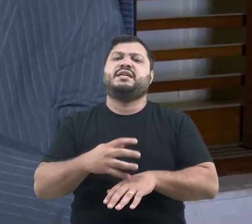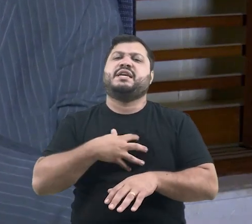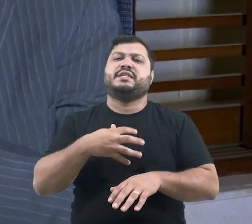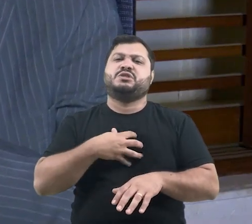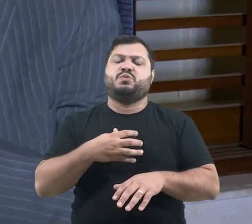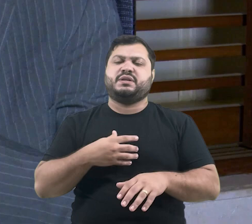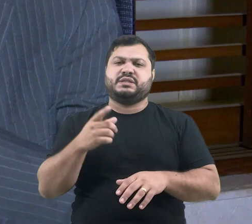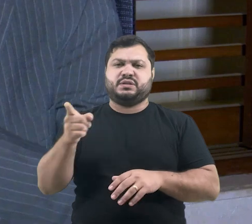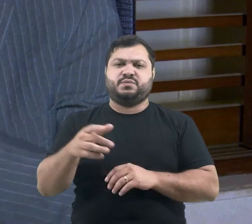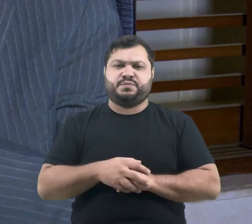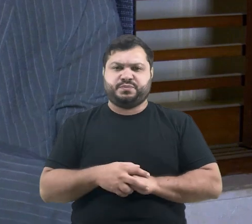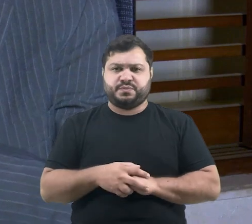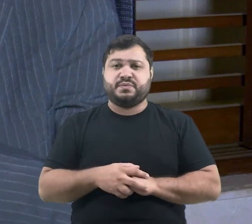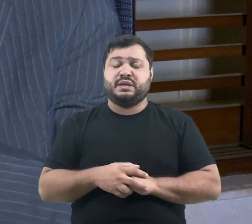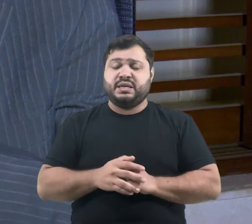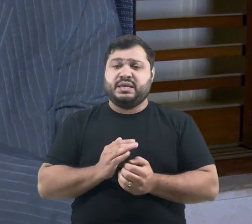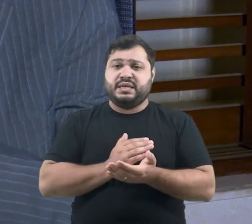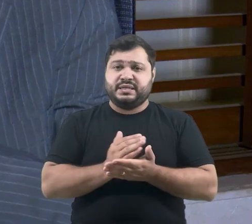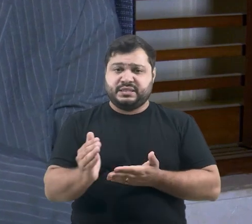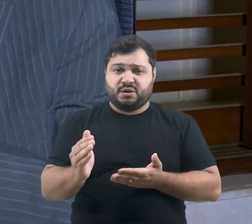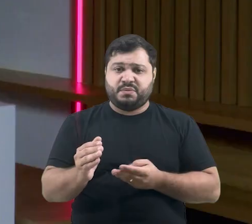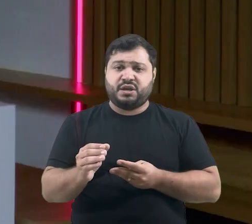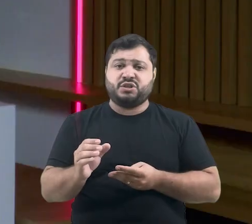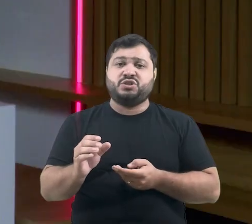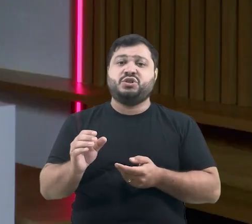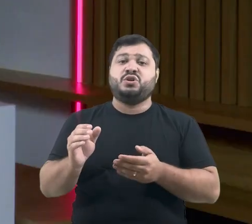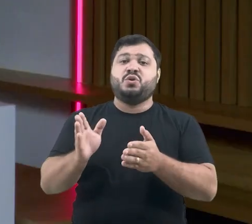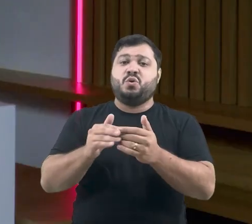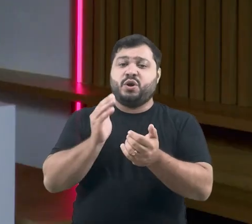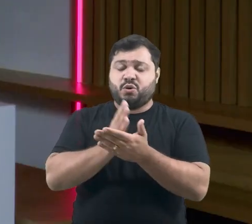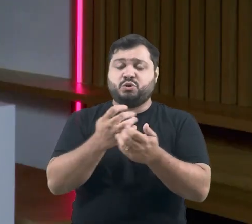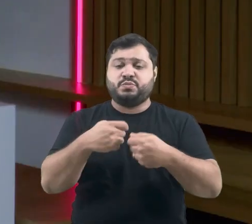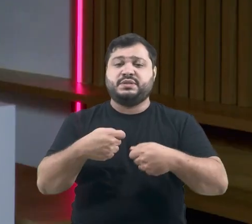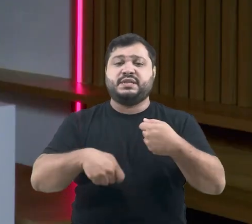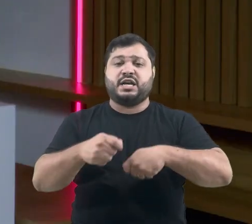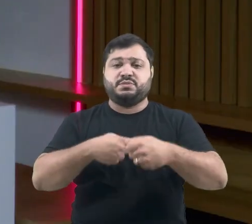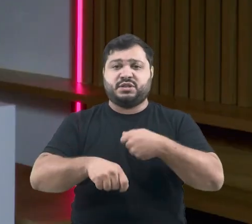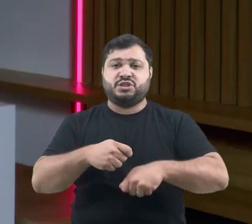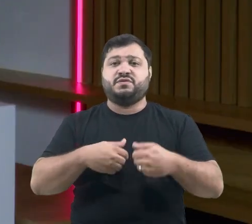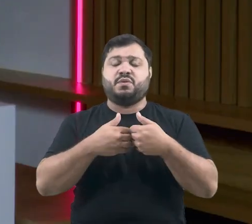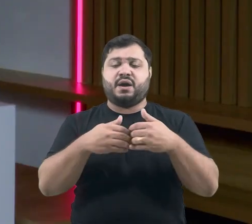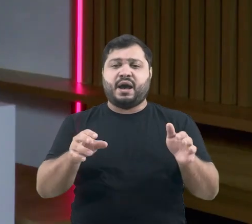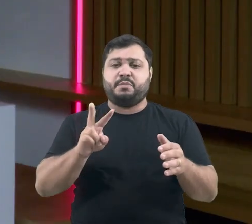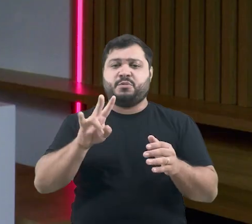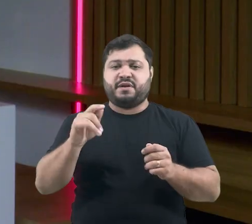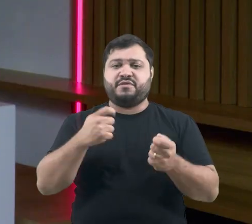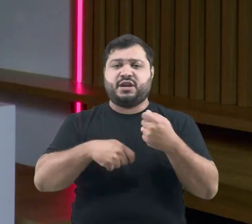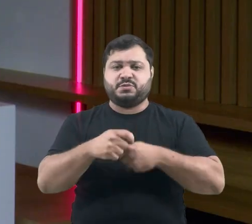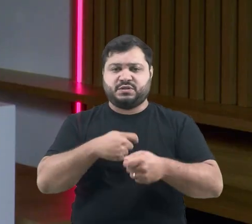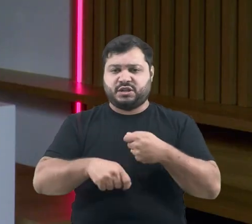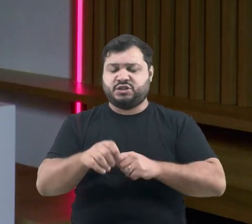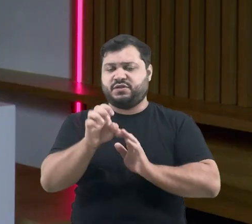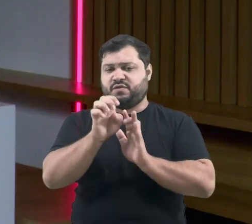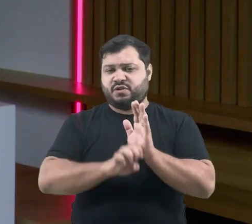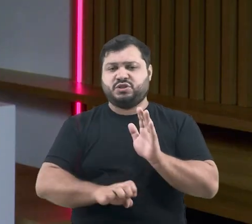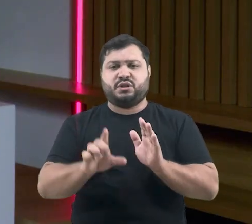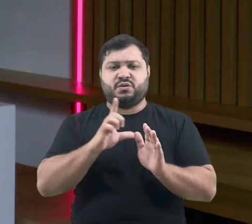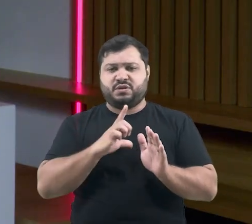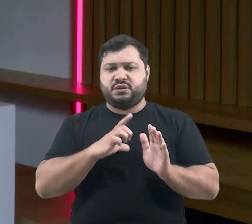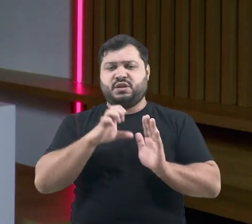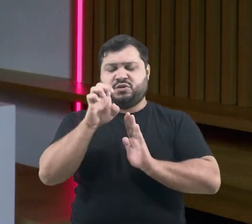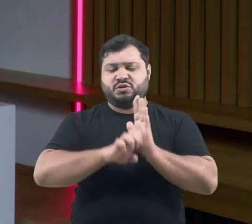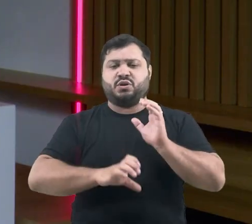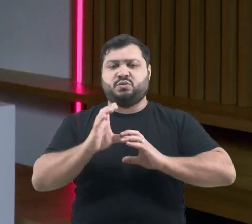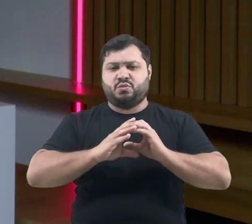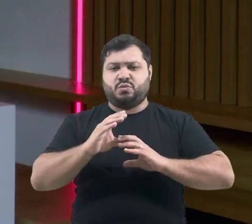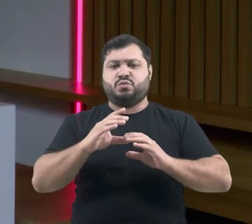em situações desse tipo? Inicialmente, o recurso tem que ser administrativo. Então, é aberta uma via administrativa, o edital prevê isso, o